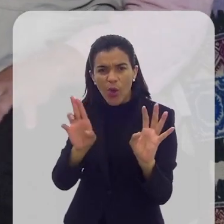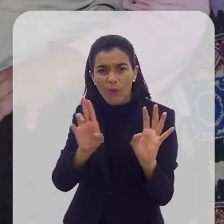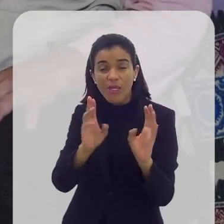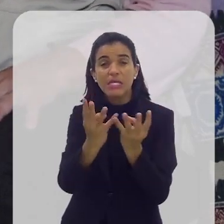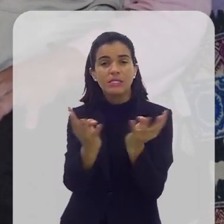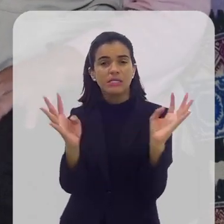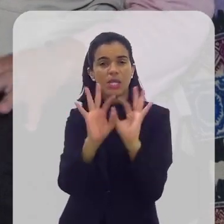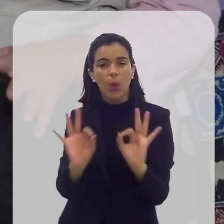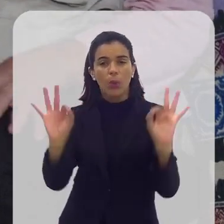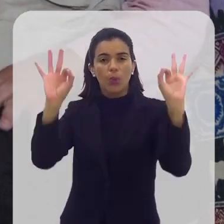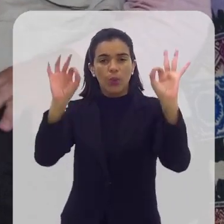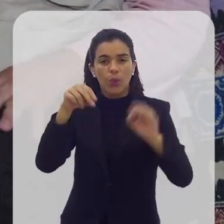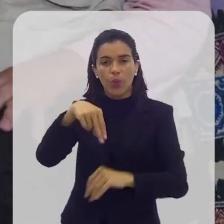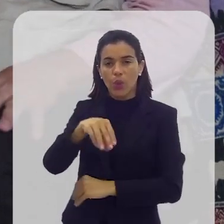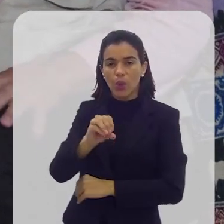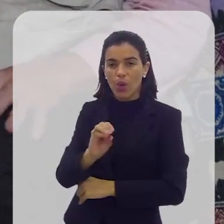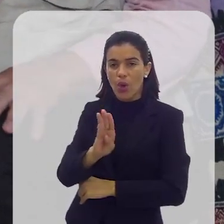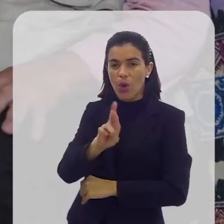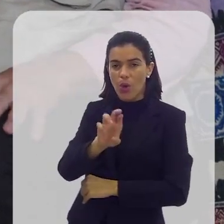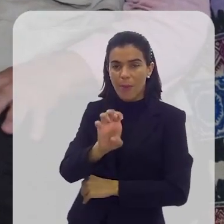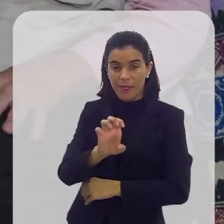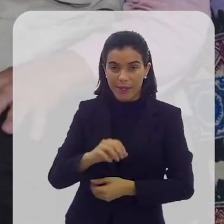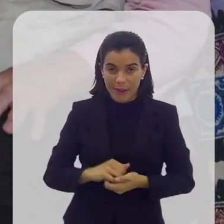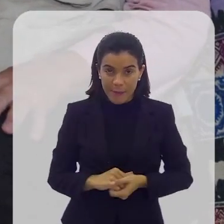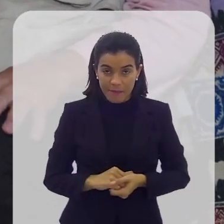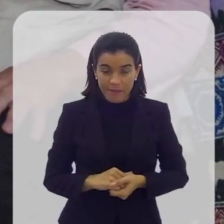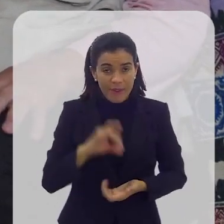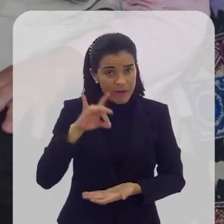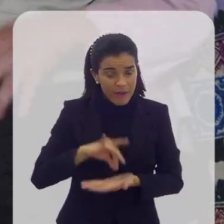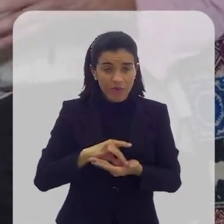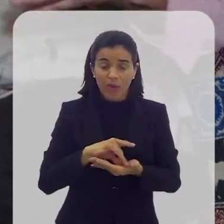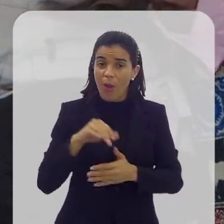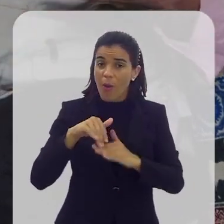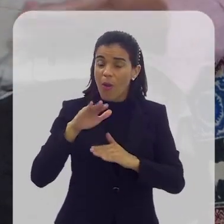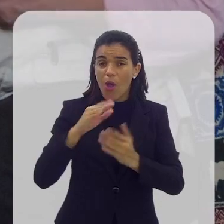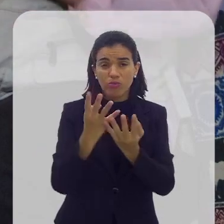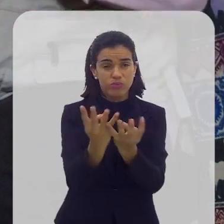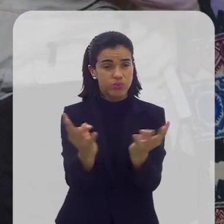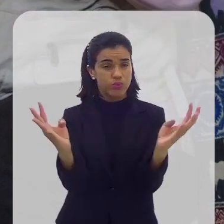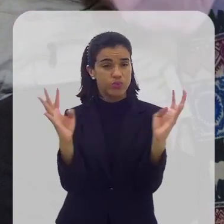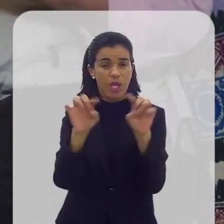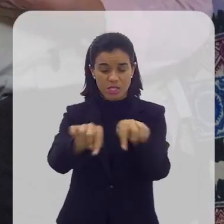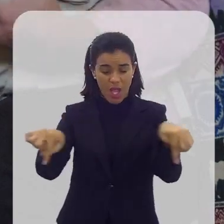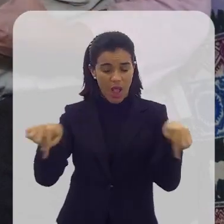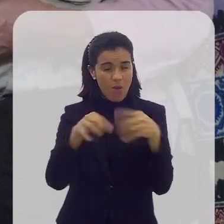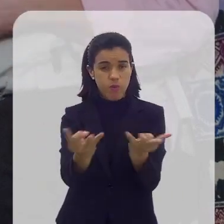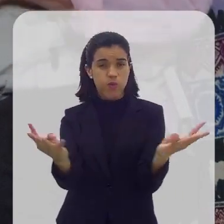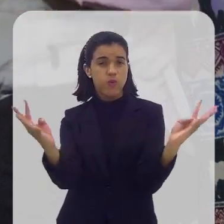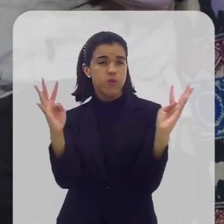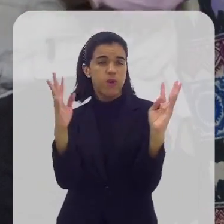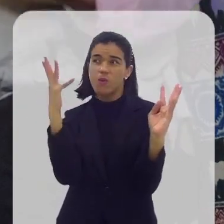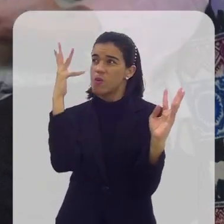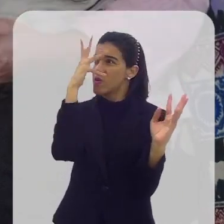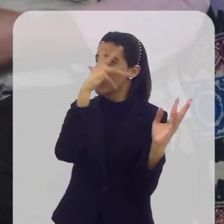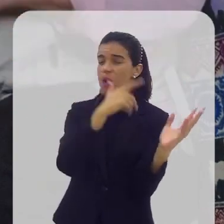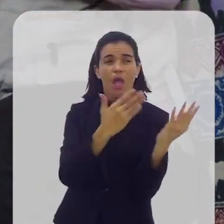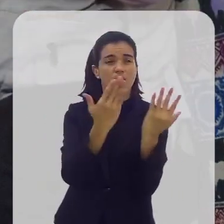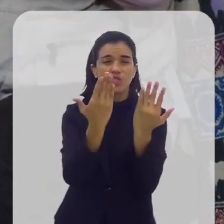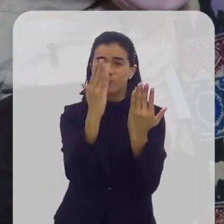teve um trabalho do IPHAN, do Instituto do Patrimônio Histórico e Artístico Nacional, que deu injeções de concreto para fazer o